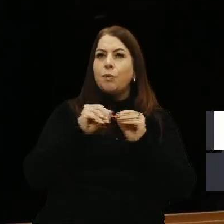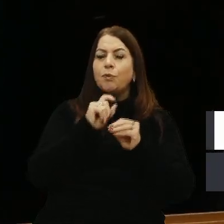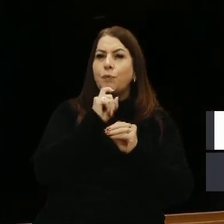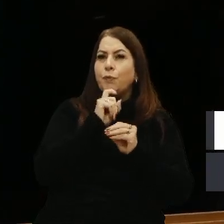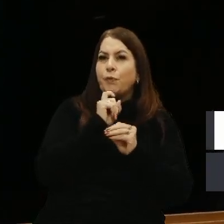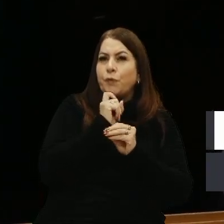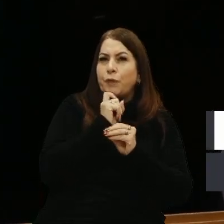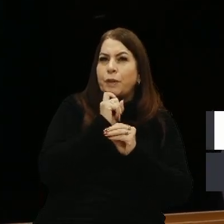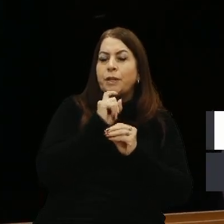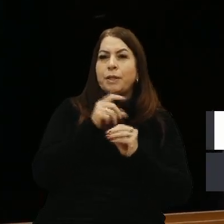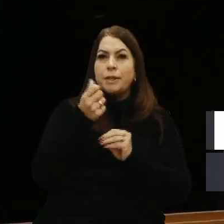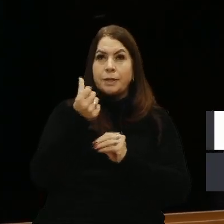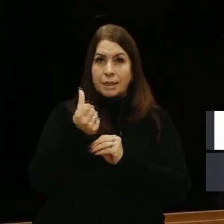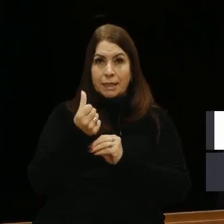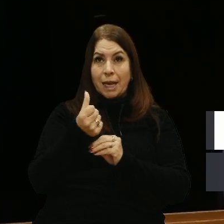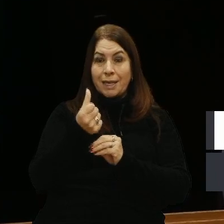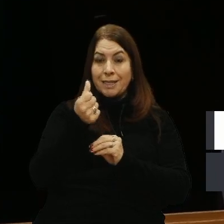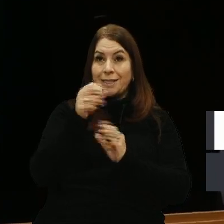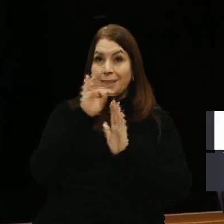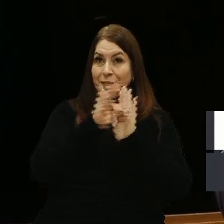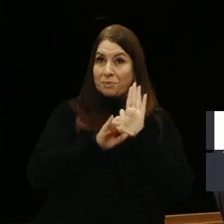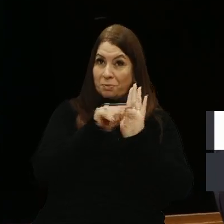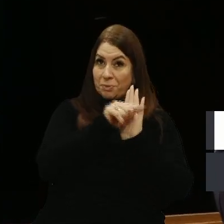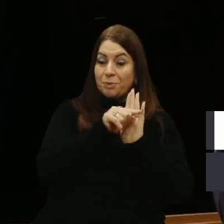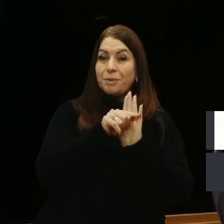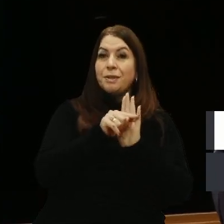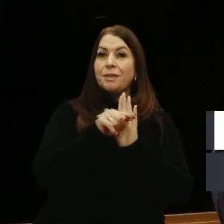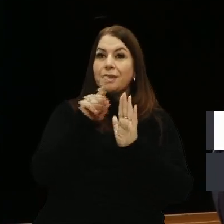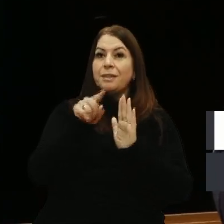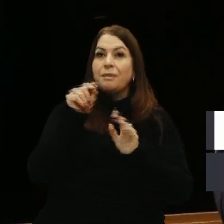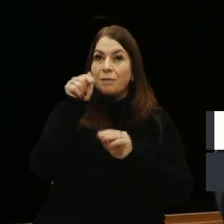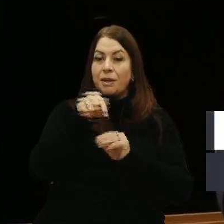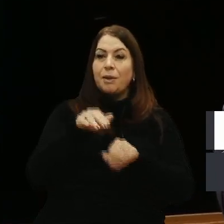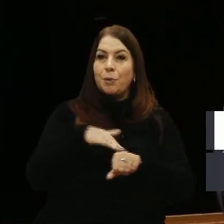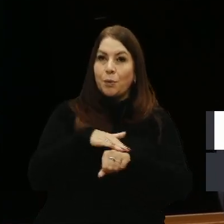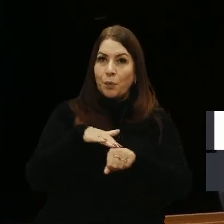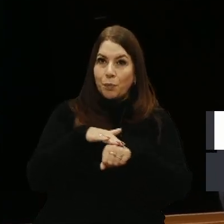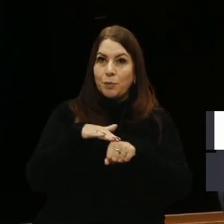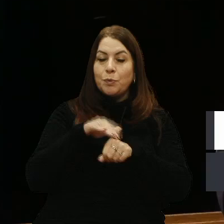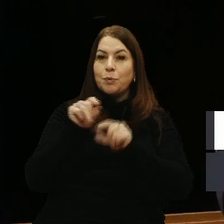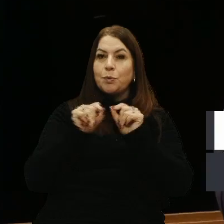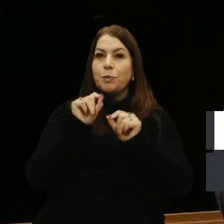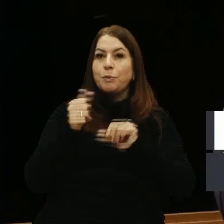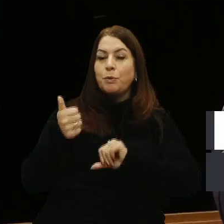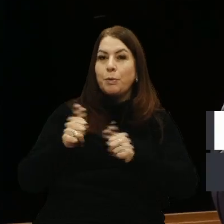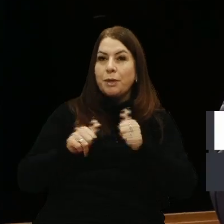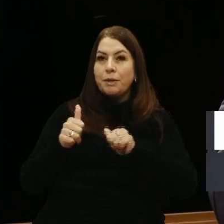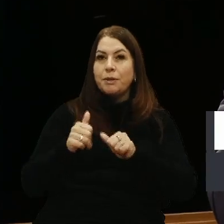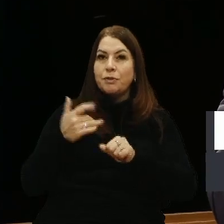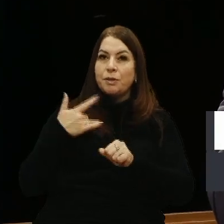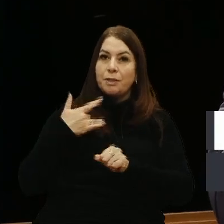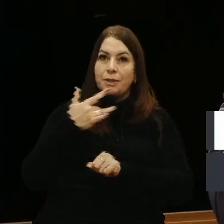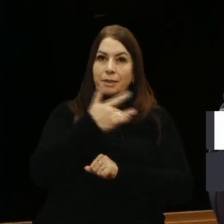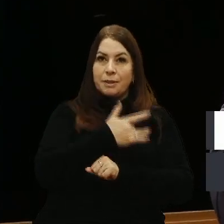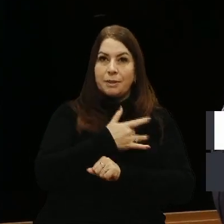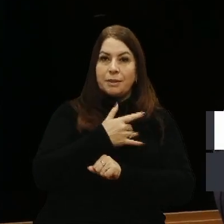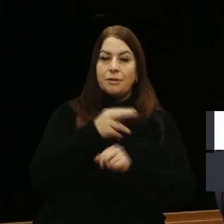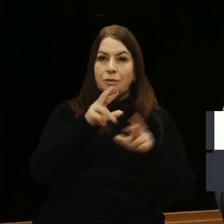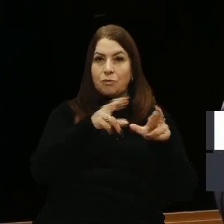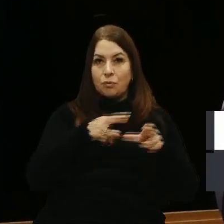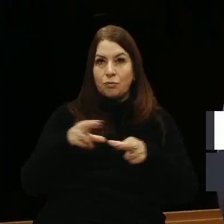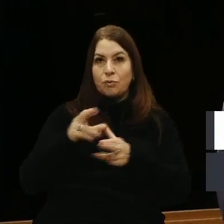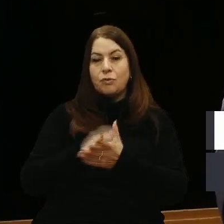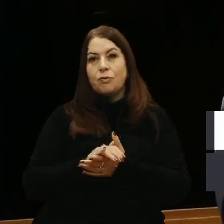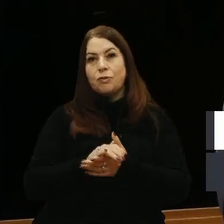ontem, faziam 6 graus na Associação de Moradores e nós estávamos lá conversando sobre a qualidade da saúde na nossa região.